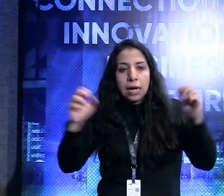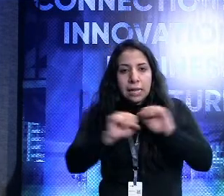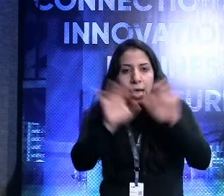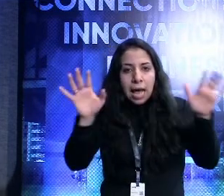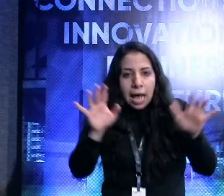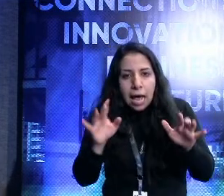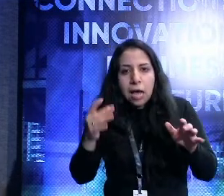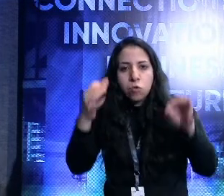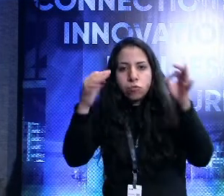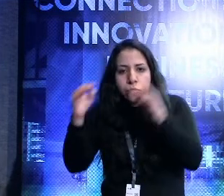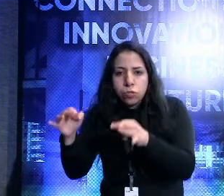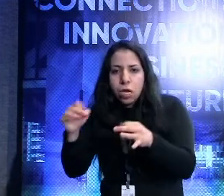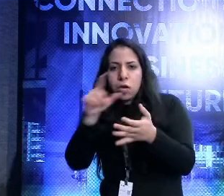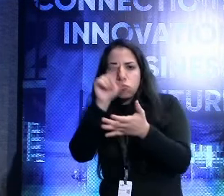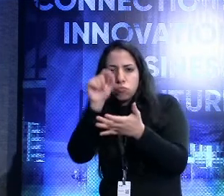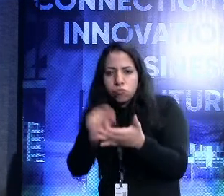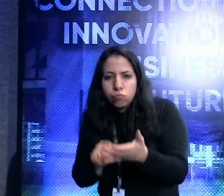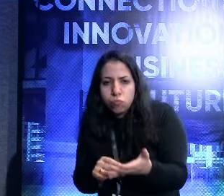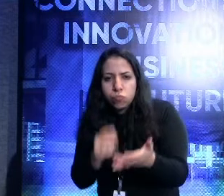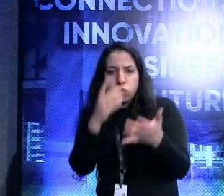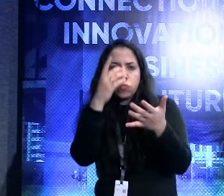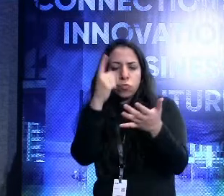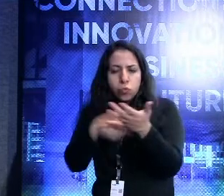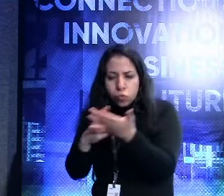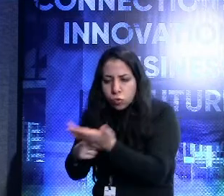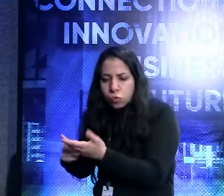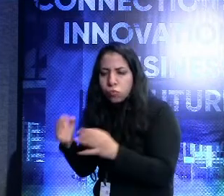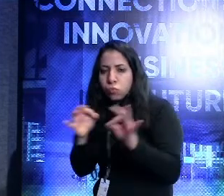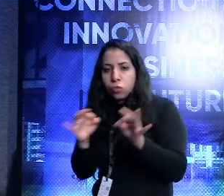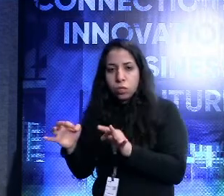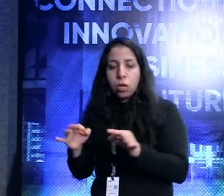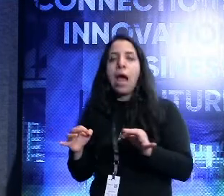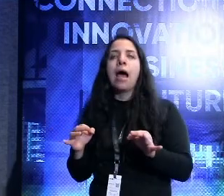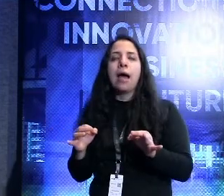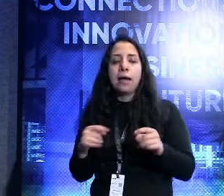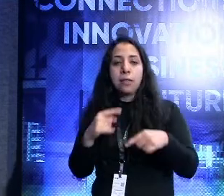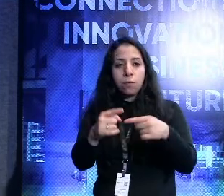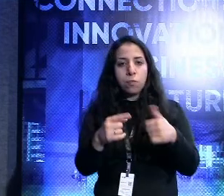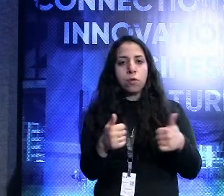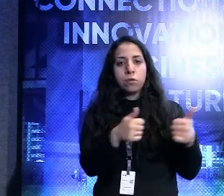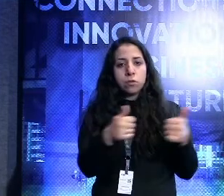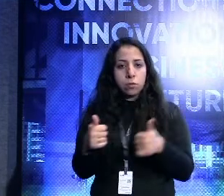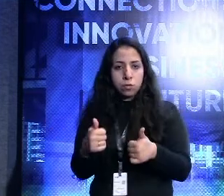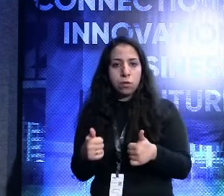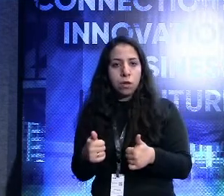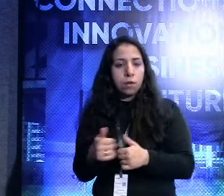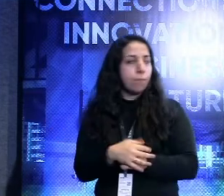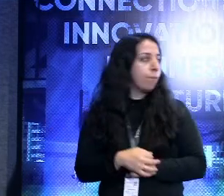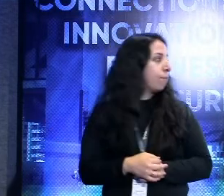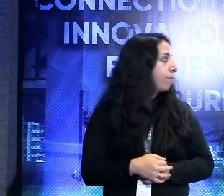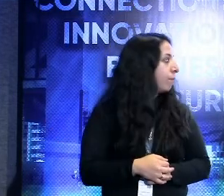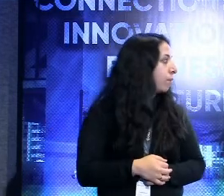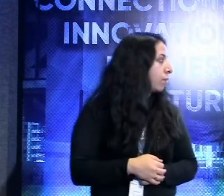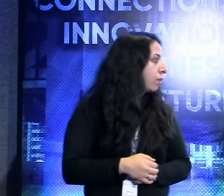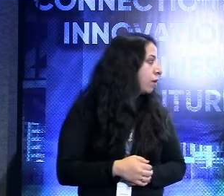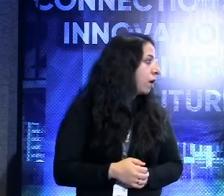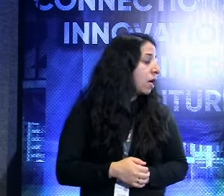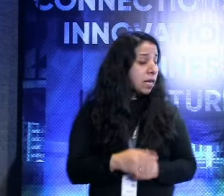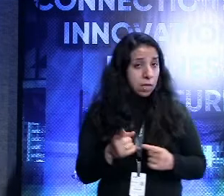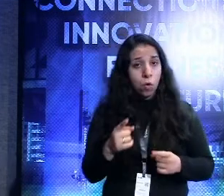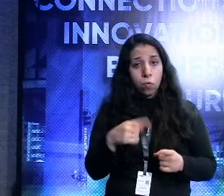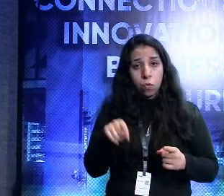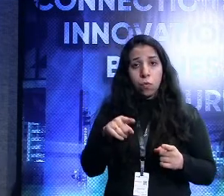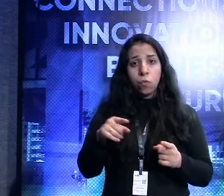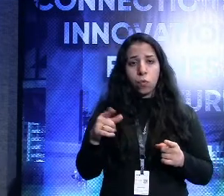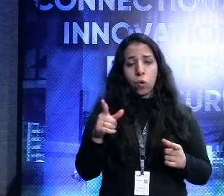problemas, 1% do tempo em soluções. Não esqueçam essa frase. Beleza, criei um conceito. E aí, será que dá para eu priorizar? Eu sei